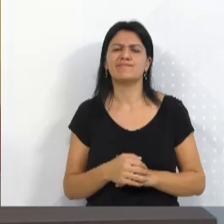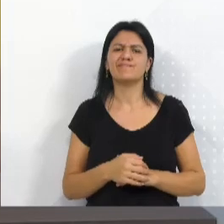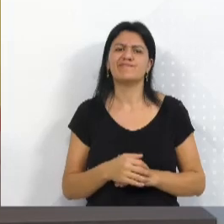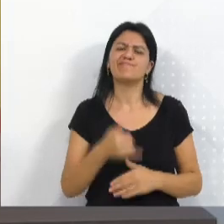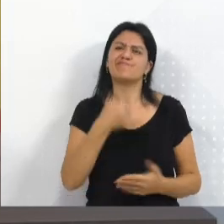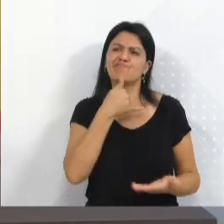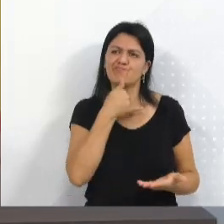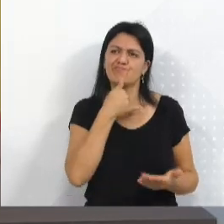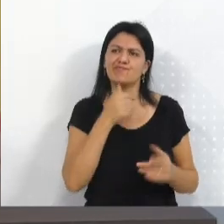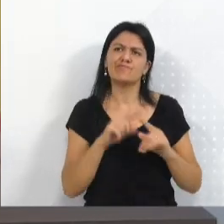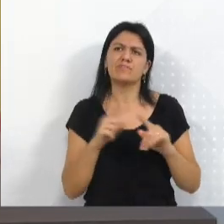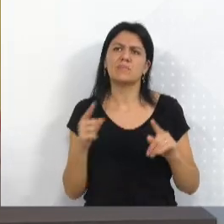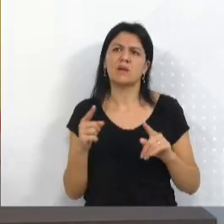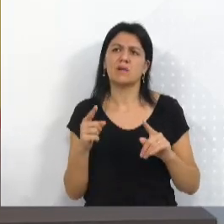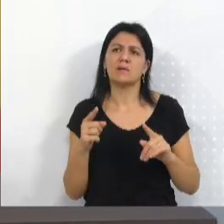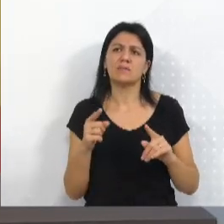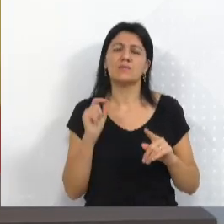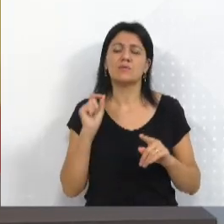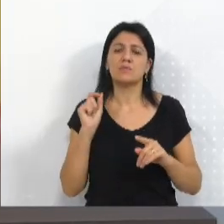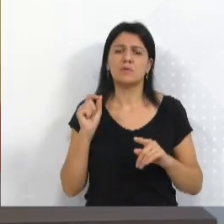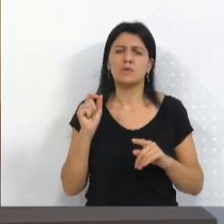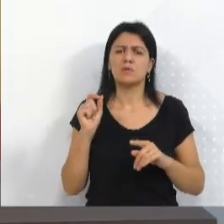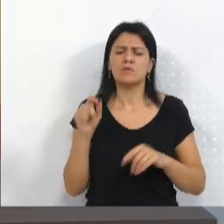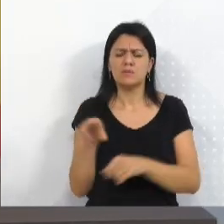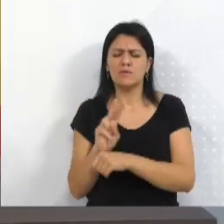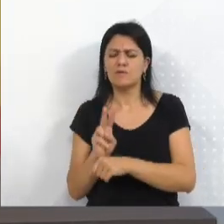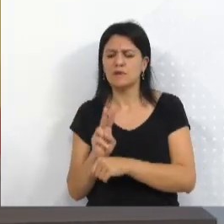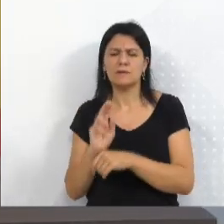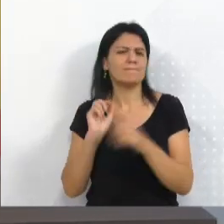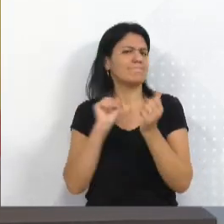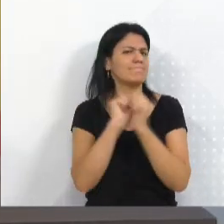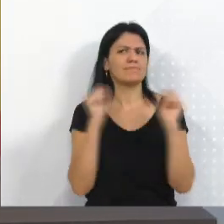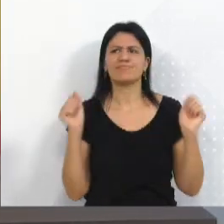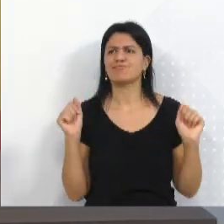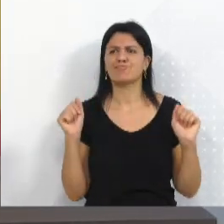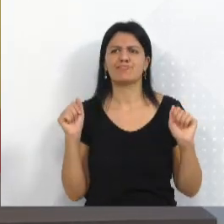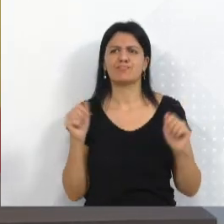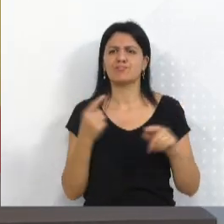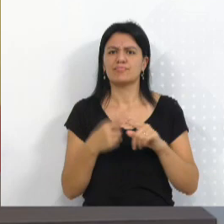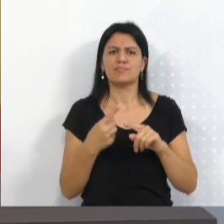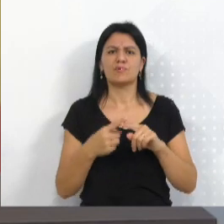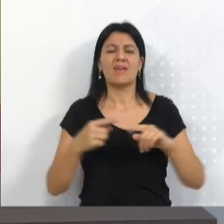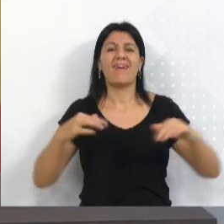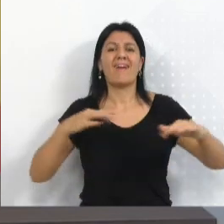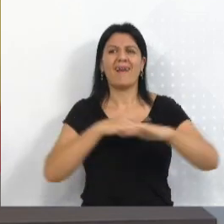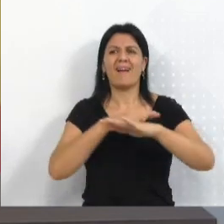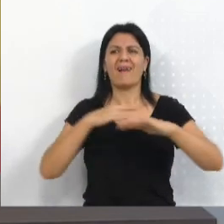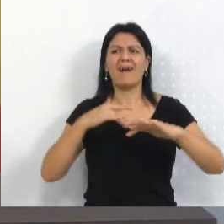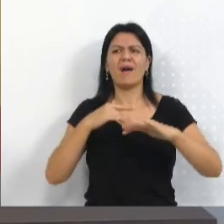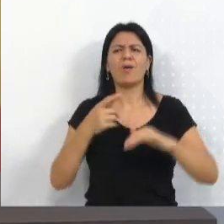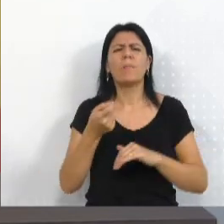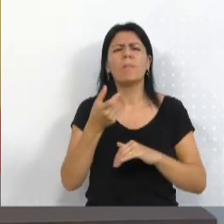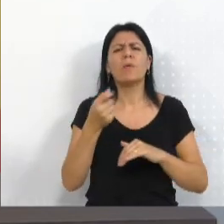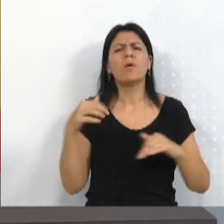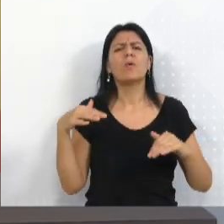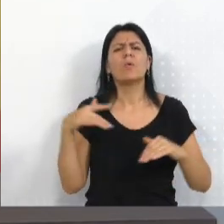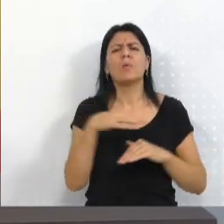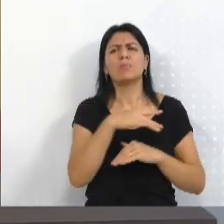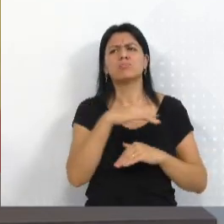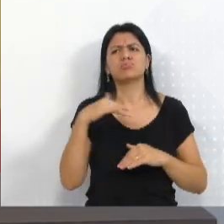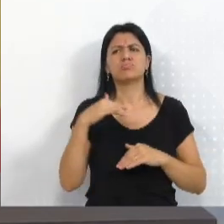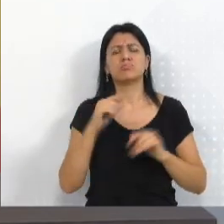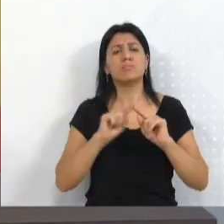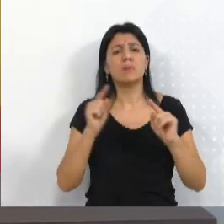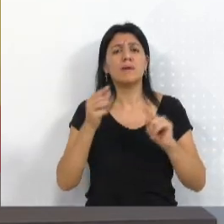mesmo assim eu vou levar diante pelo que foi visto não é possível fazer uma faixa elevada lá porque o fluxo de veículos não é grande mas pelo menos